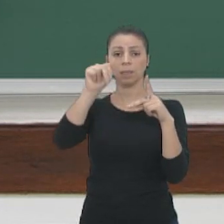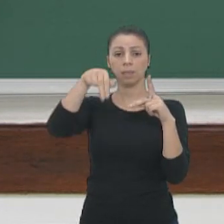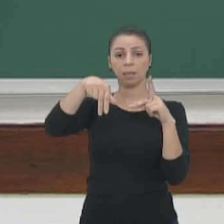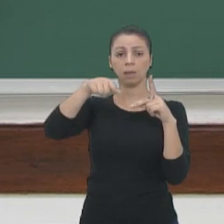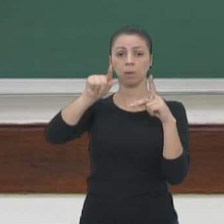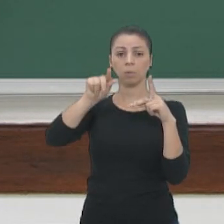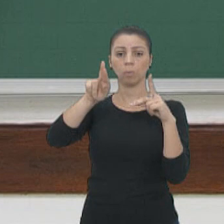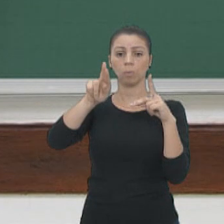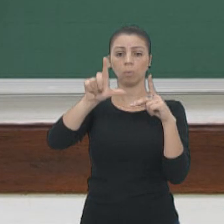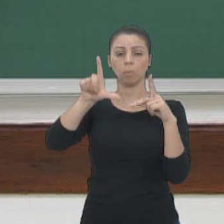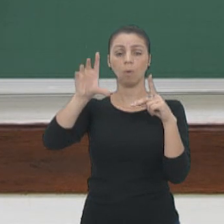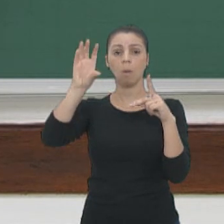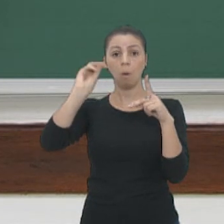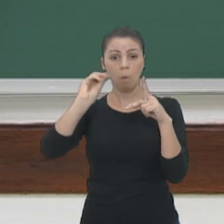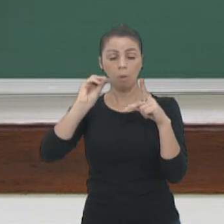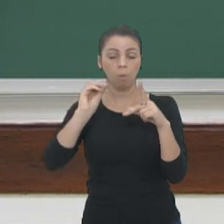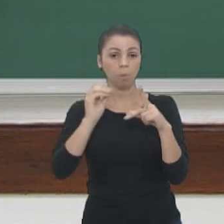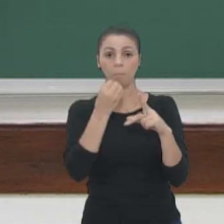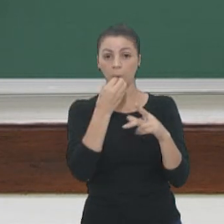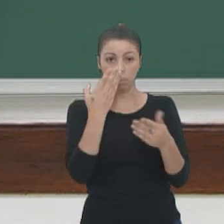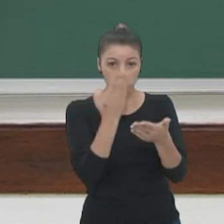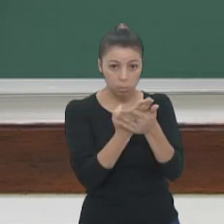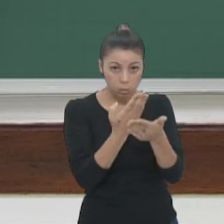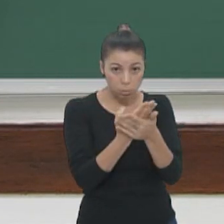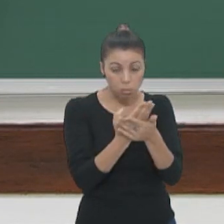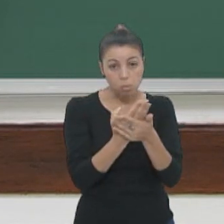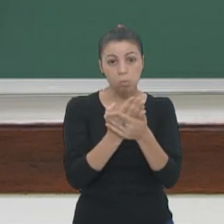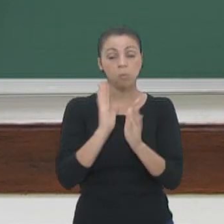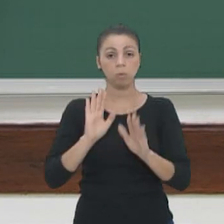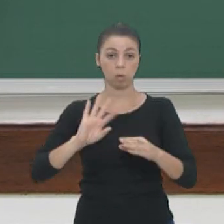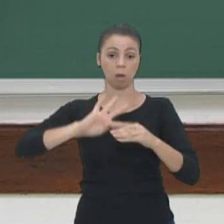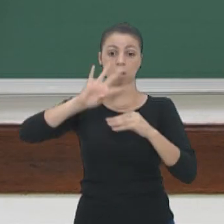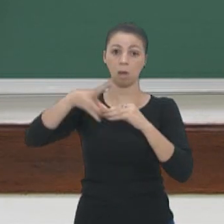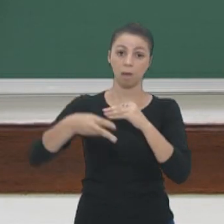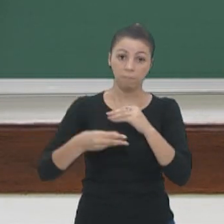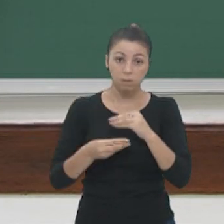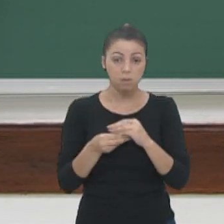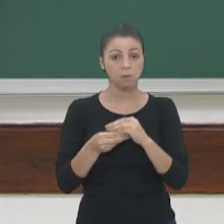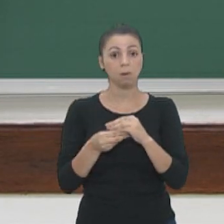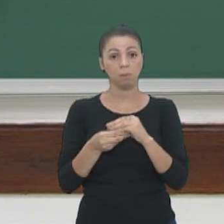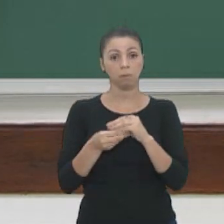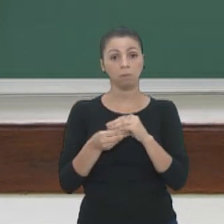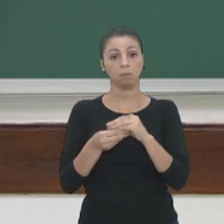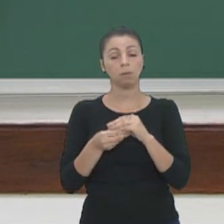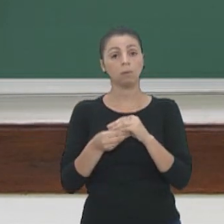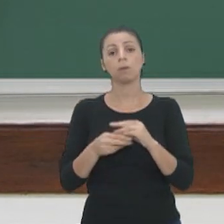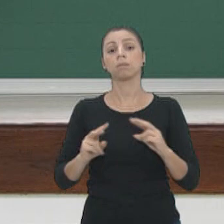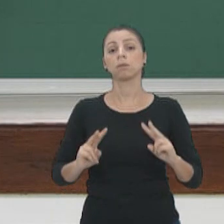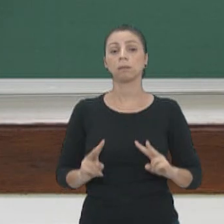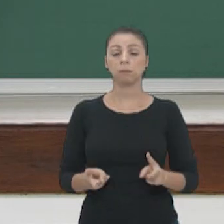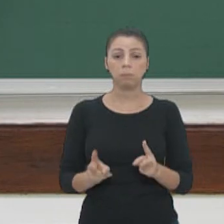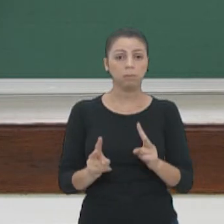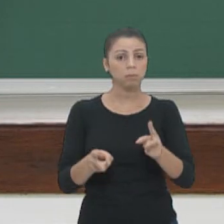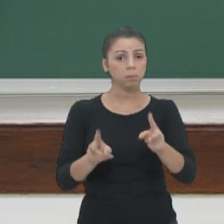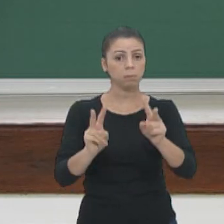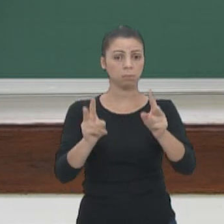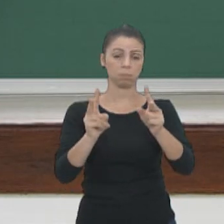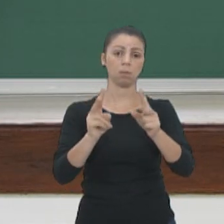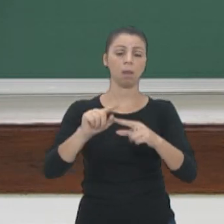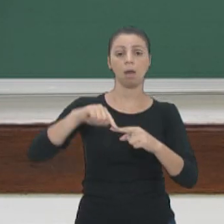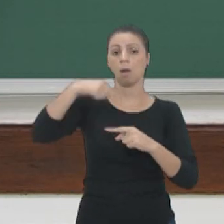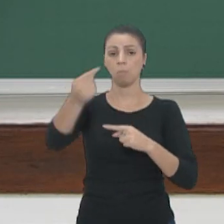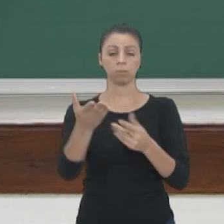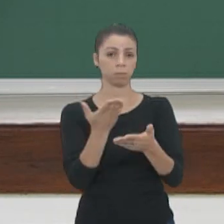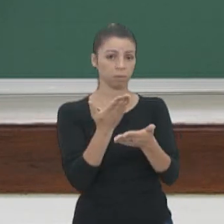estudos. Vejam, foi feita uma revisão. Em todas as aulas eu vou procurar fazer uma revisão para a gente poder dar continuidade à